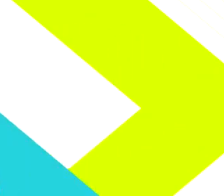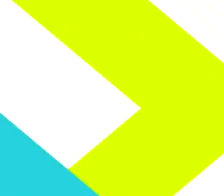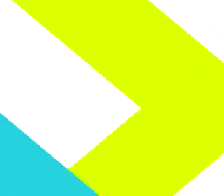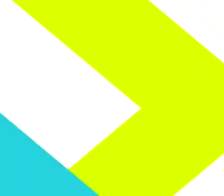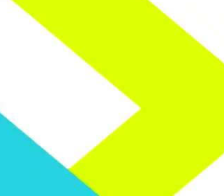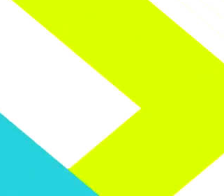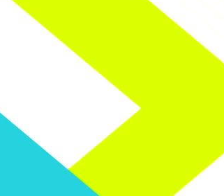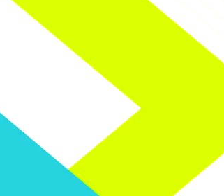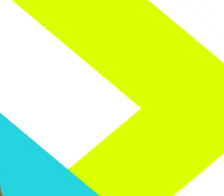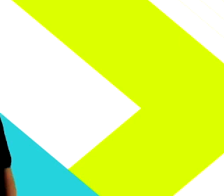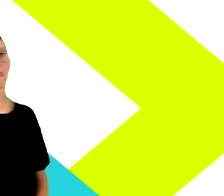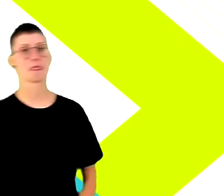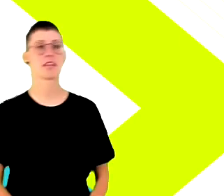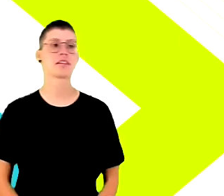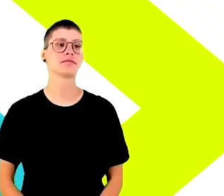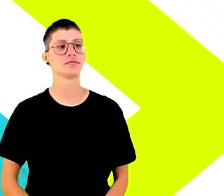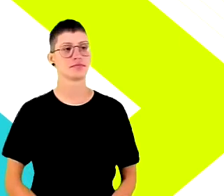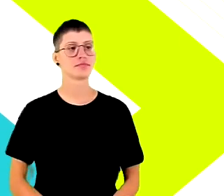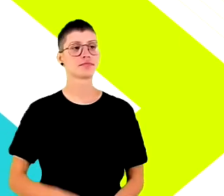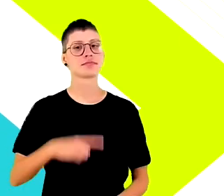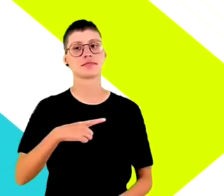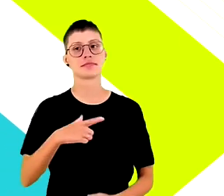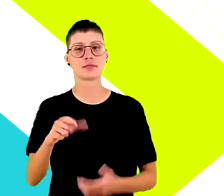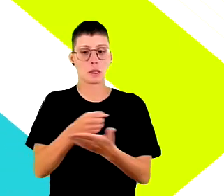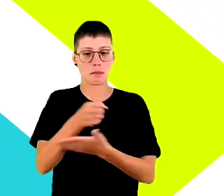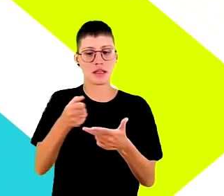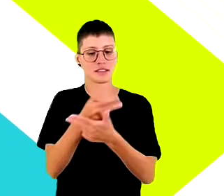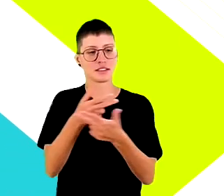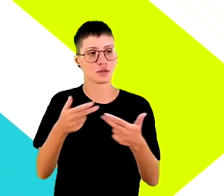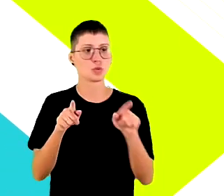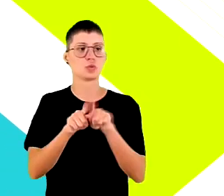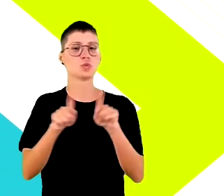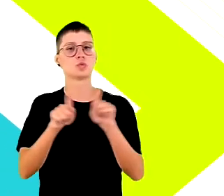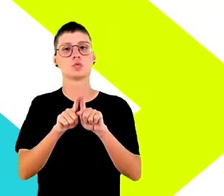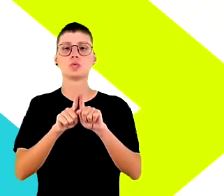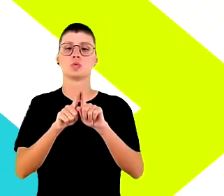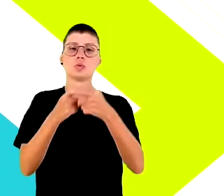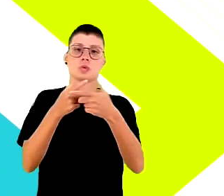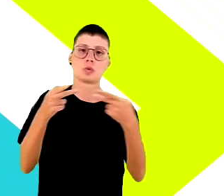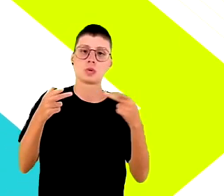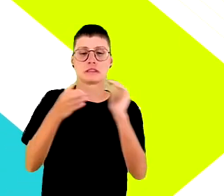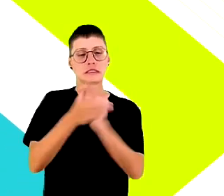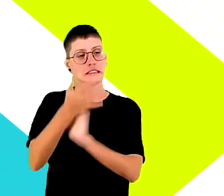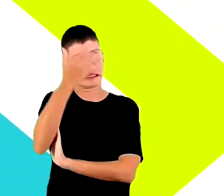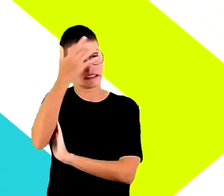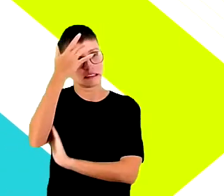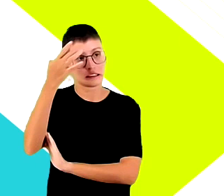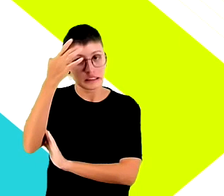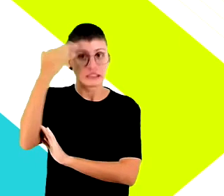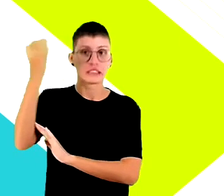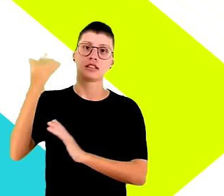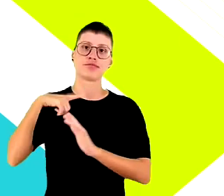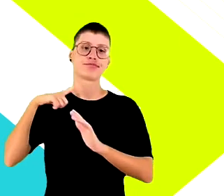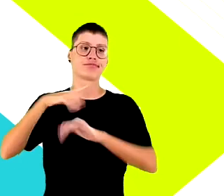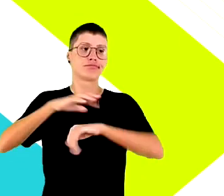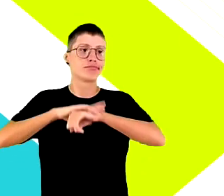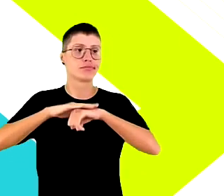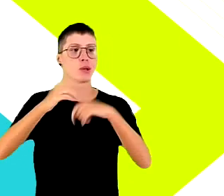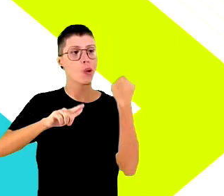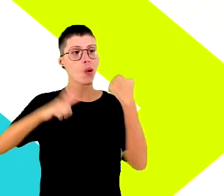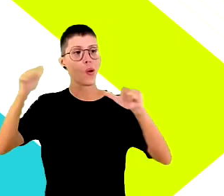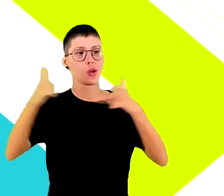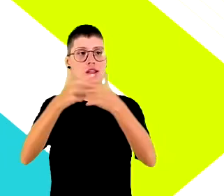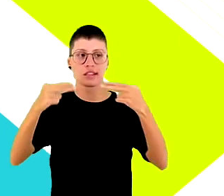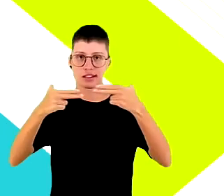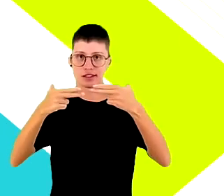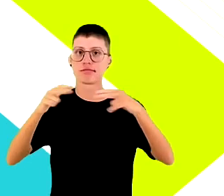trans, pais, enfim, casais homoafetivos, etc. Saúde mental, crônicos, uma série de linhas de atuação. E,